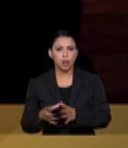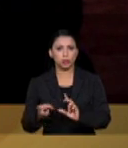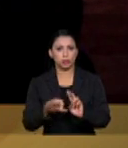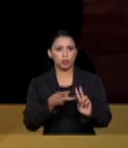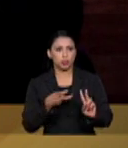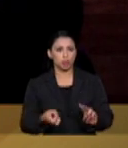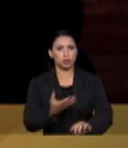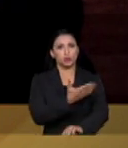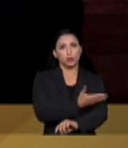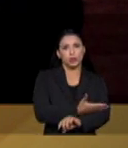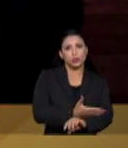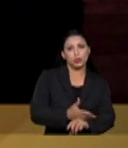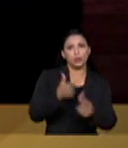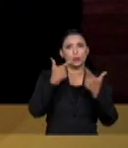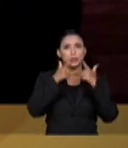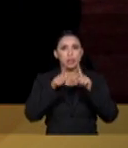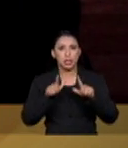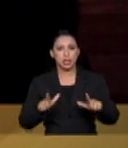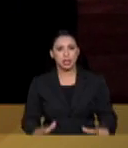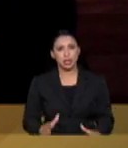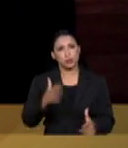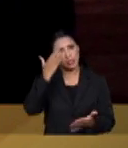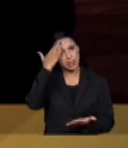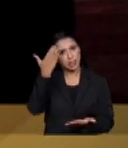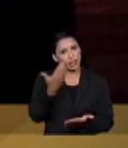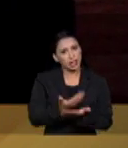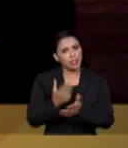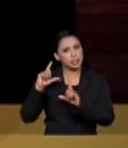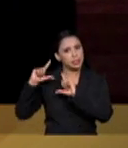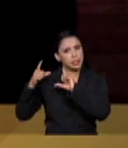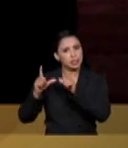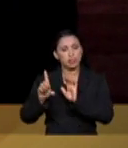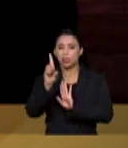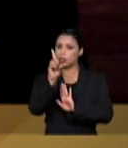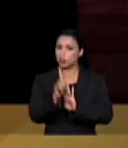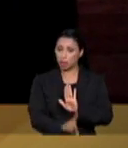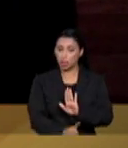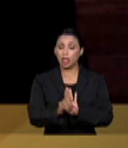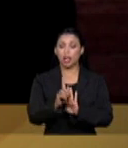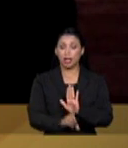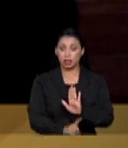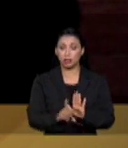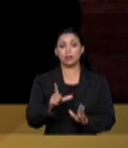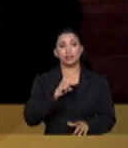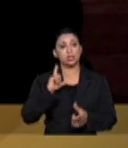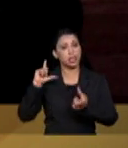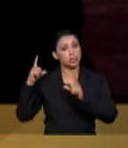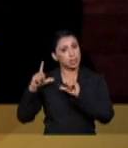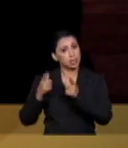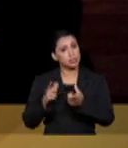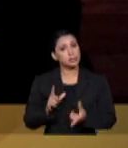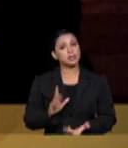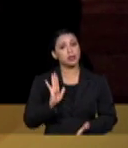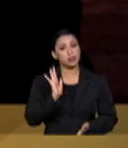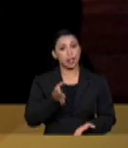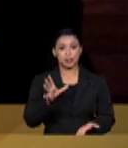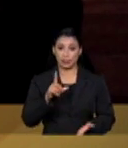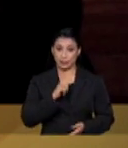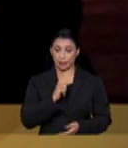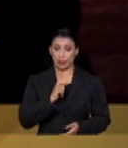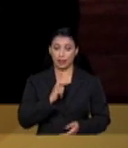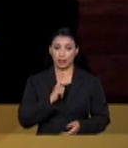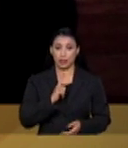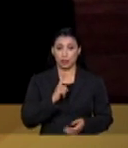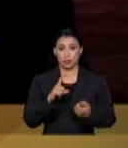crenças e tradições e os direitos originários sobre as terras que tradicionalmente ocupam eu